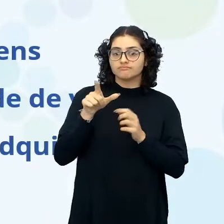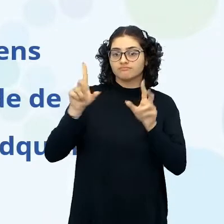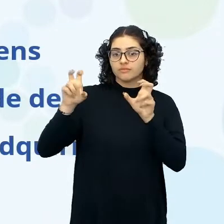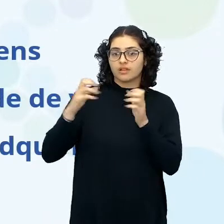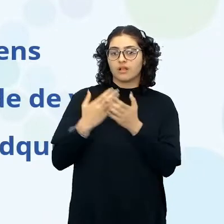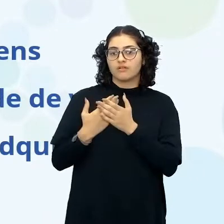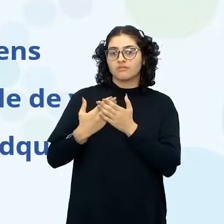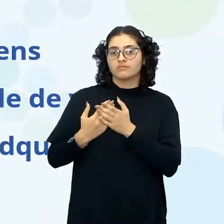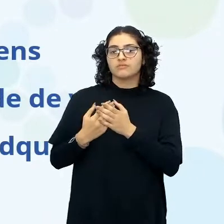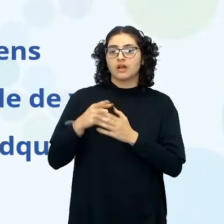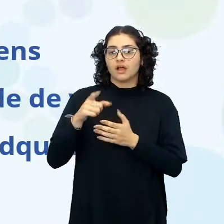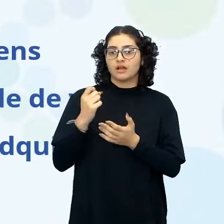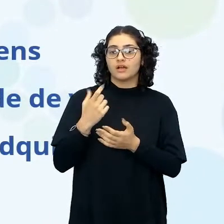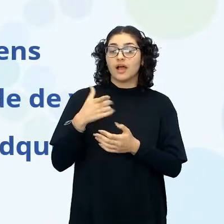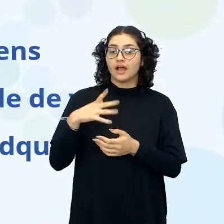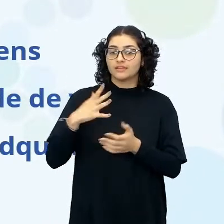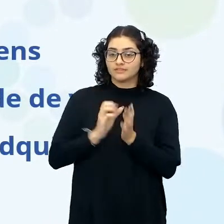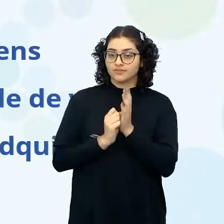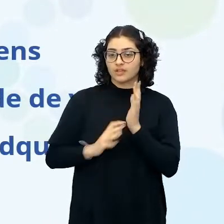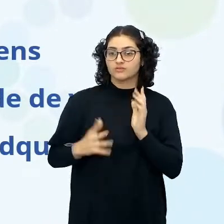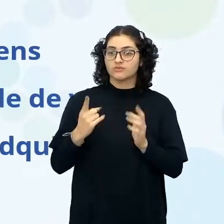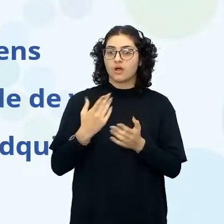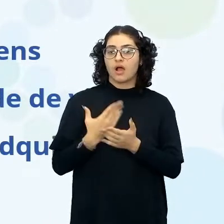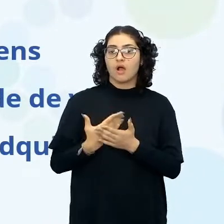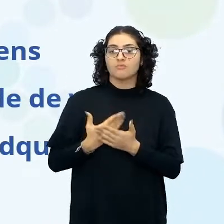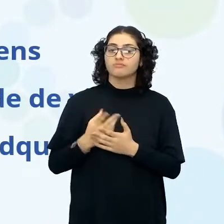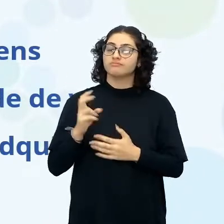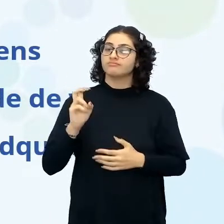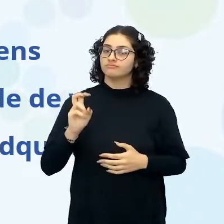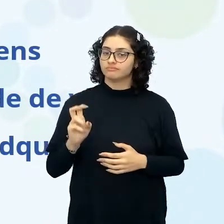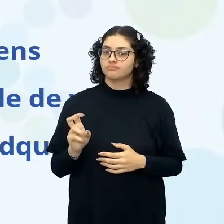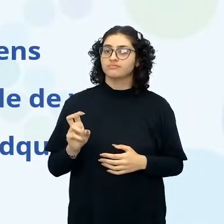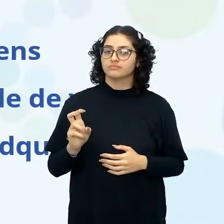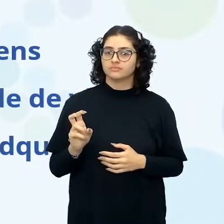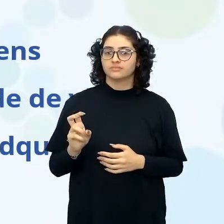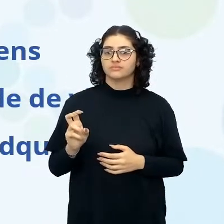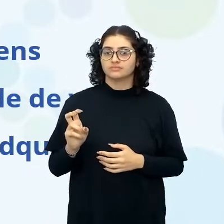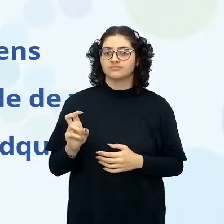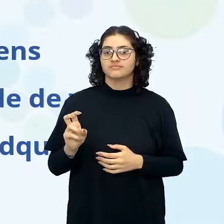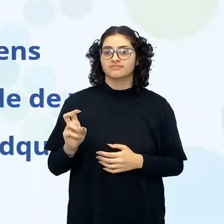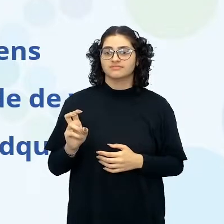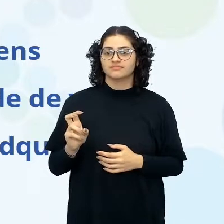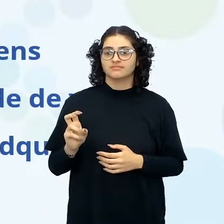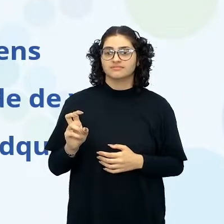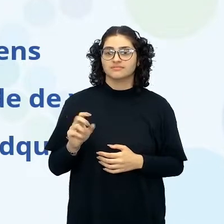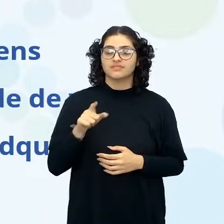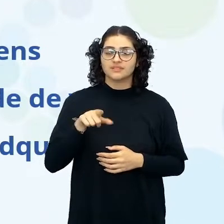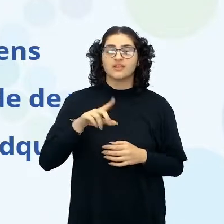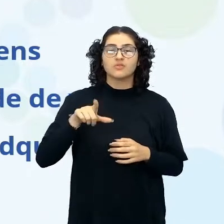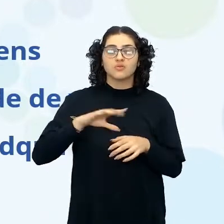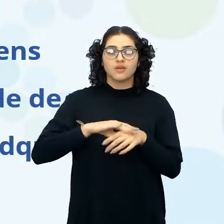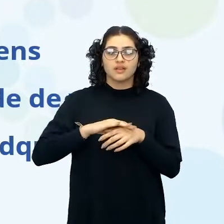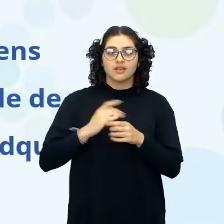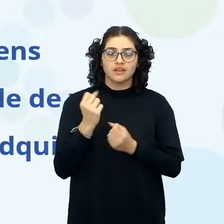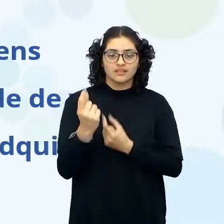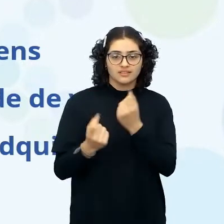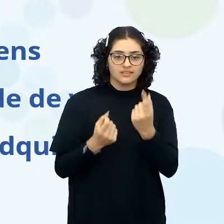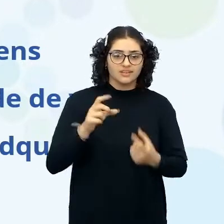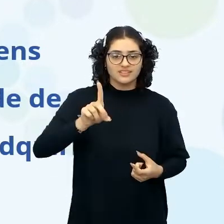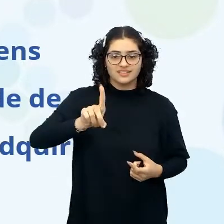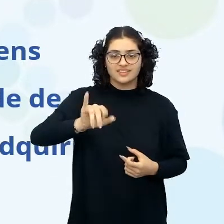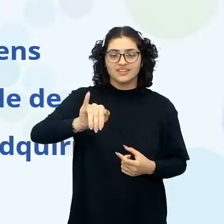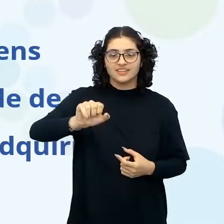na atividade 1, aula 5, e a gente vai falar sobre uma outra doença rara, que é a distrofia muscular